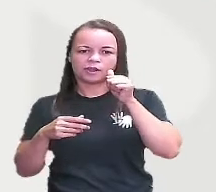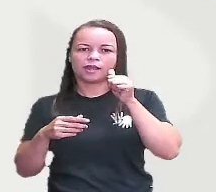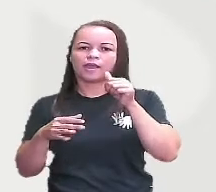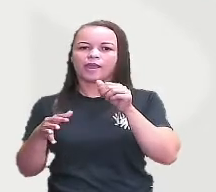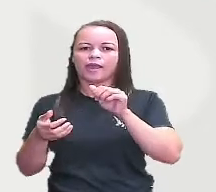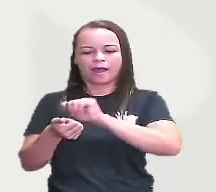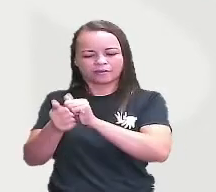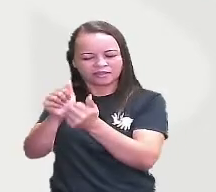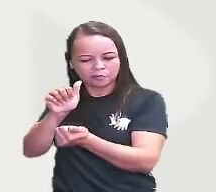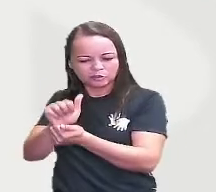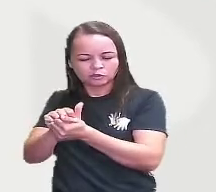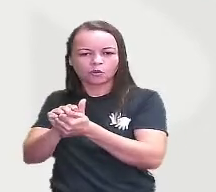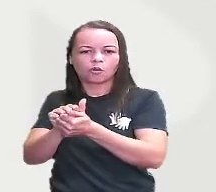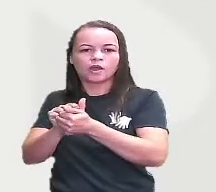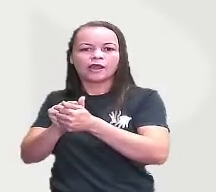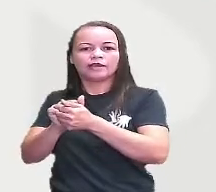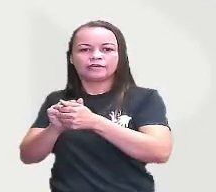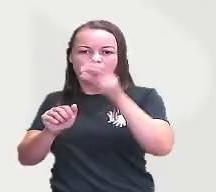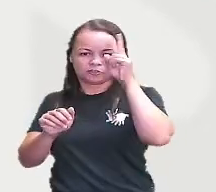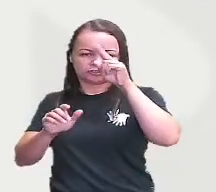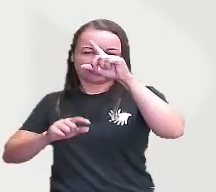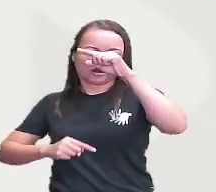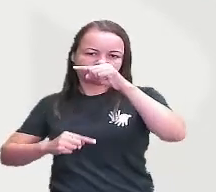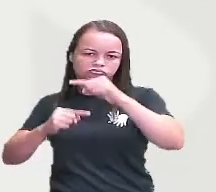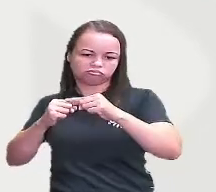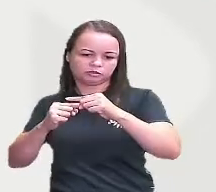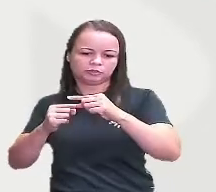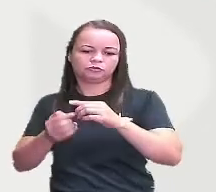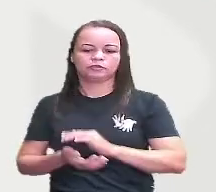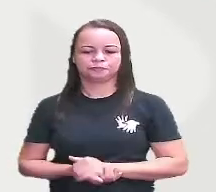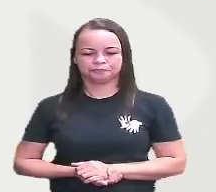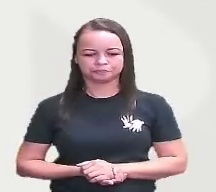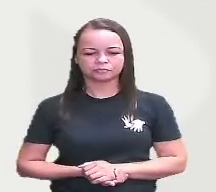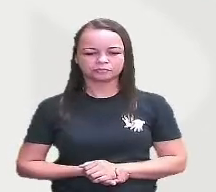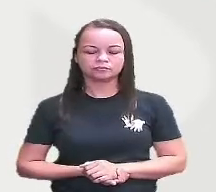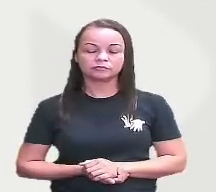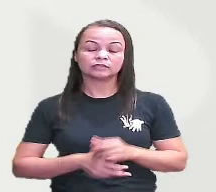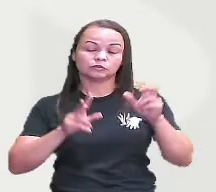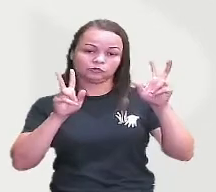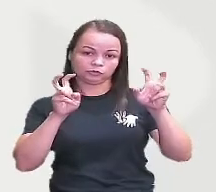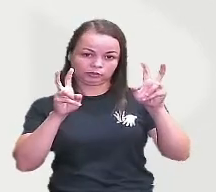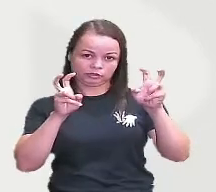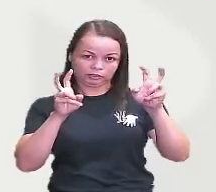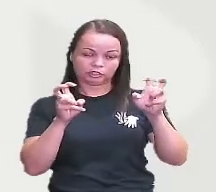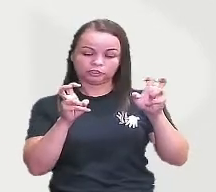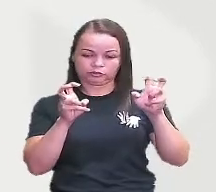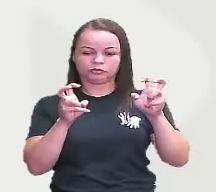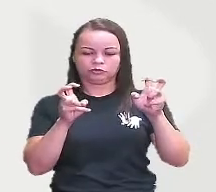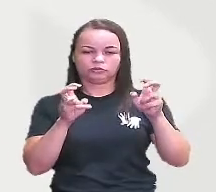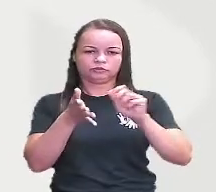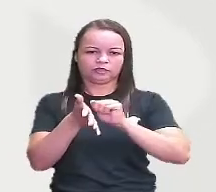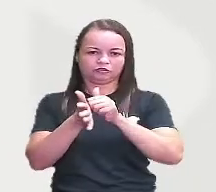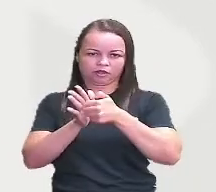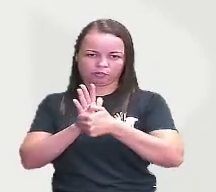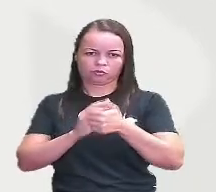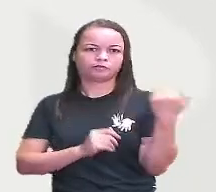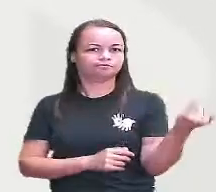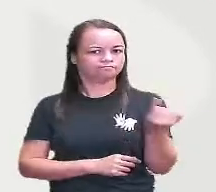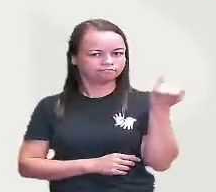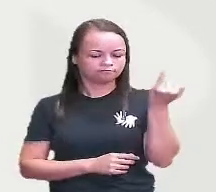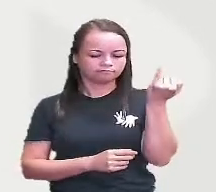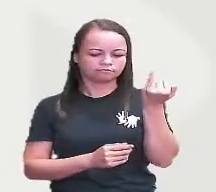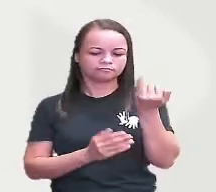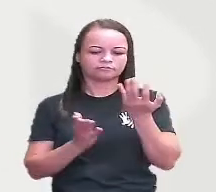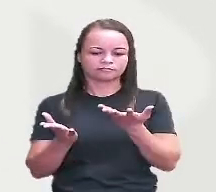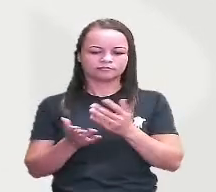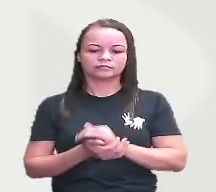Elementos da fábula. Temos o título da fábula, né, que é importantíssimo. O